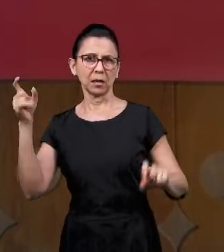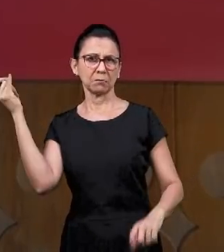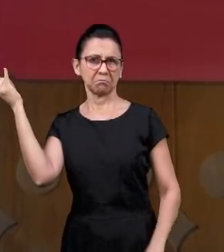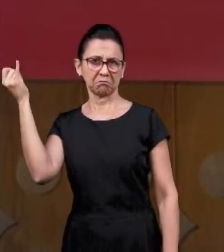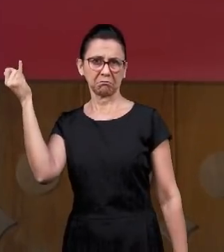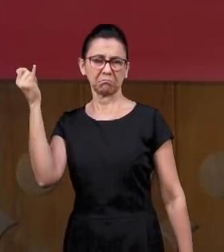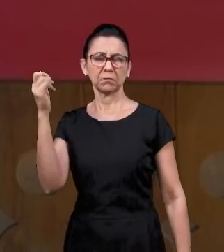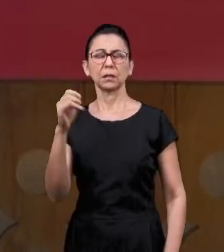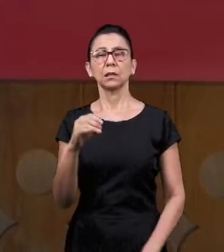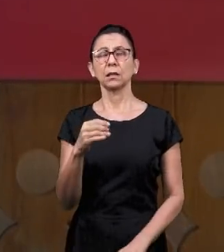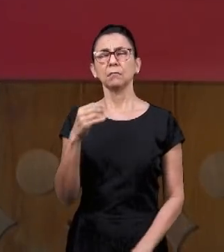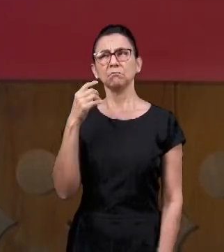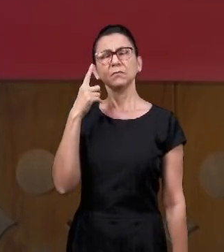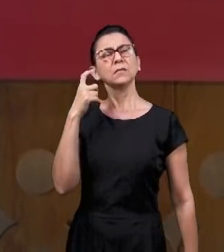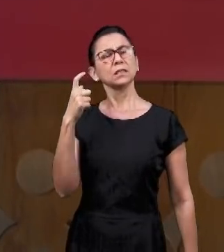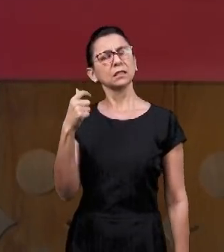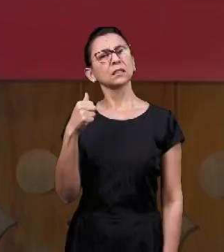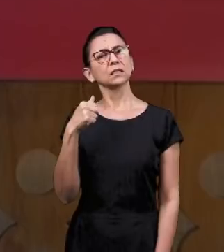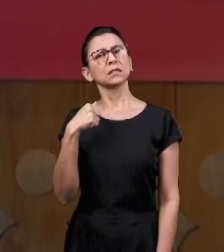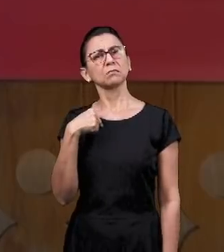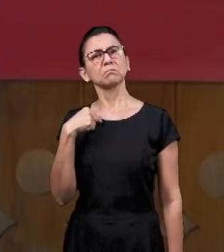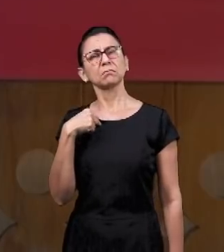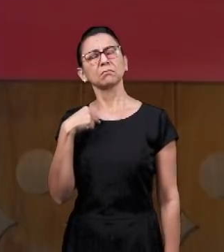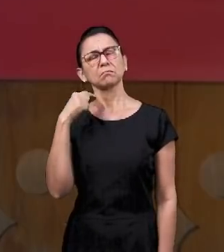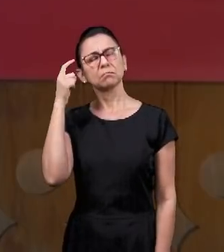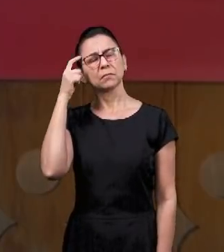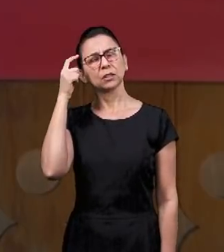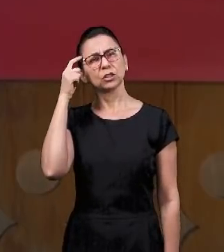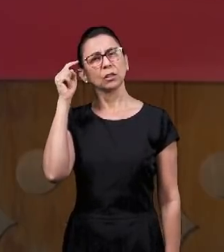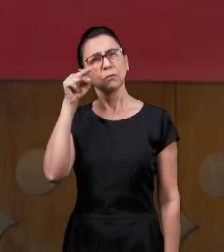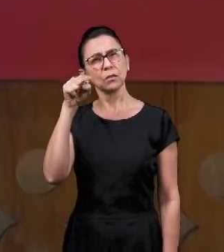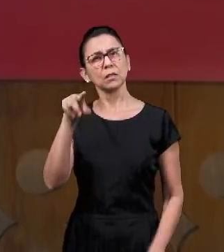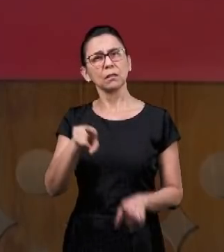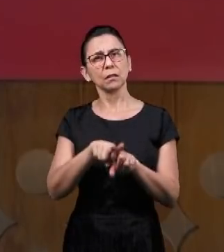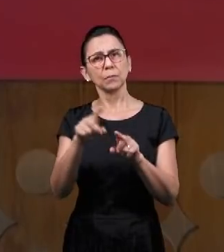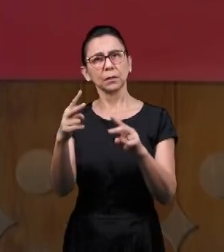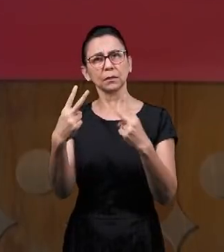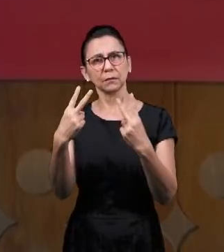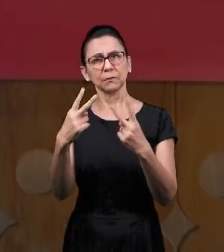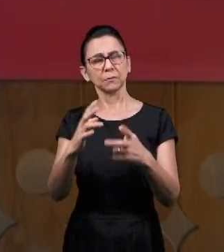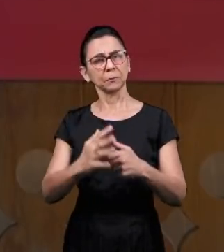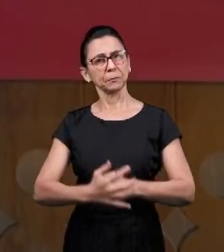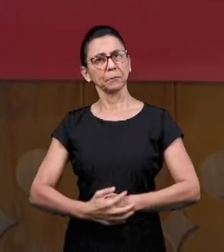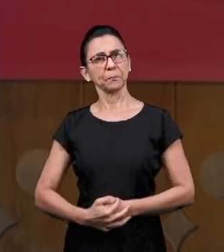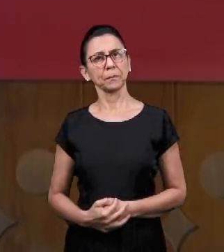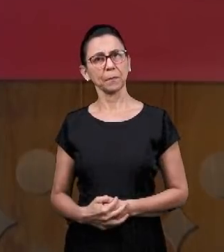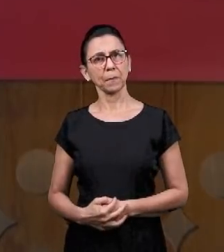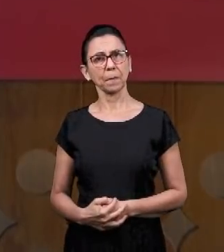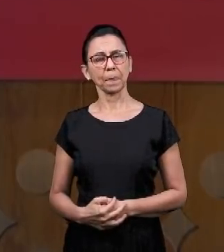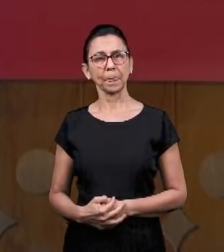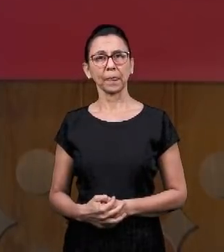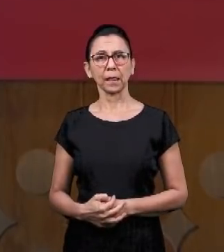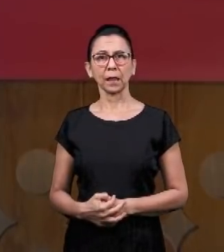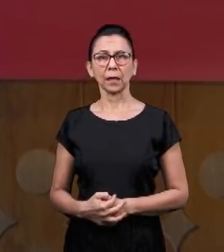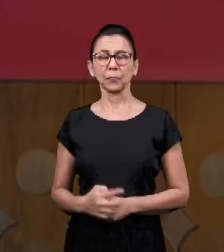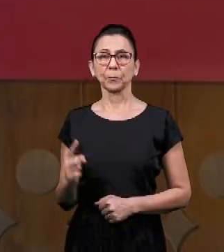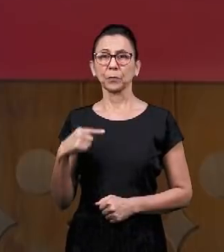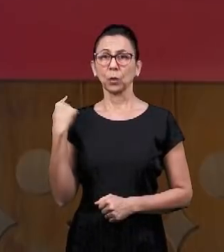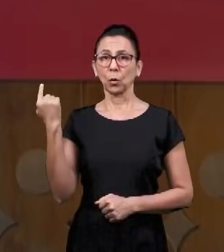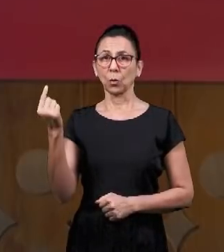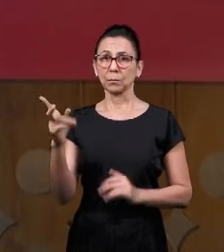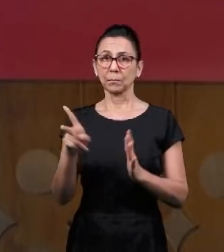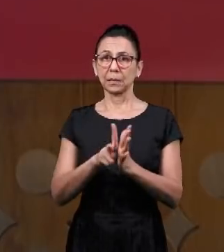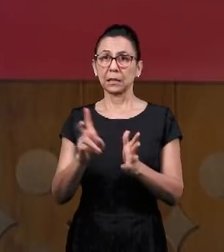muito interessante para nós e para você que está ouvindo. Nós estamos numa obra onde o Espírito